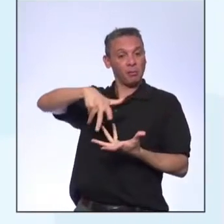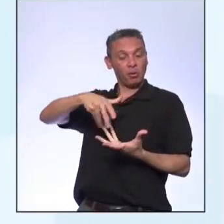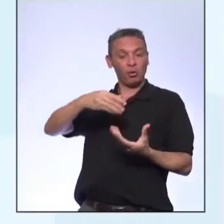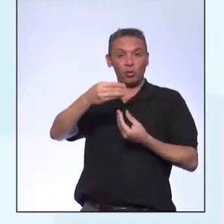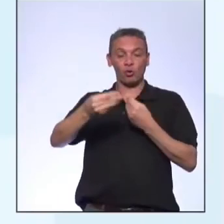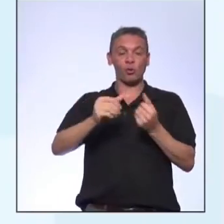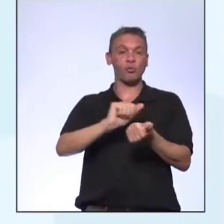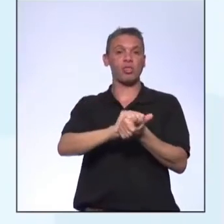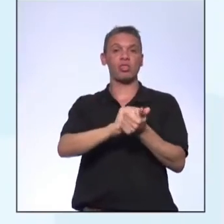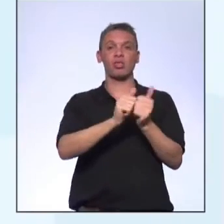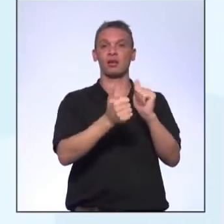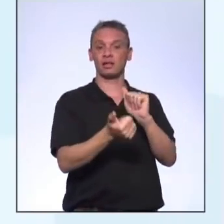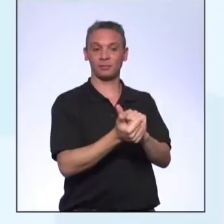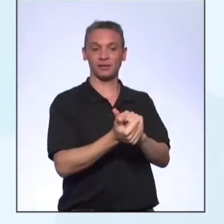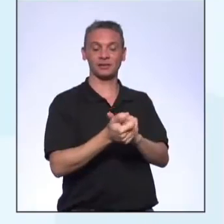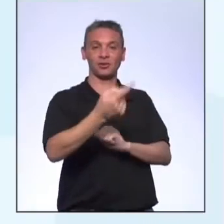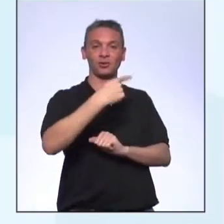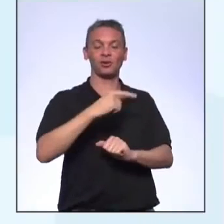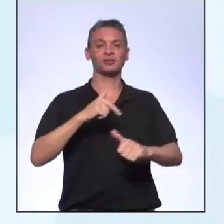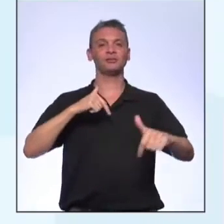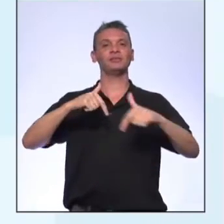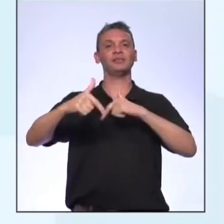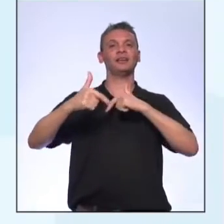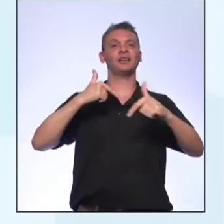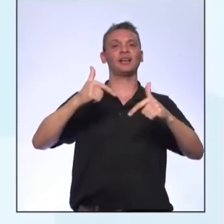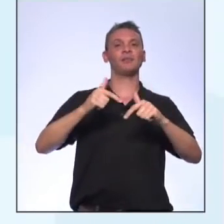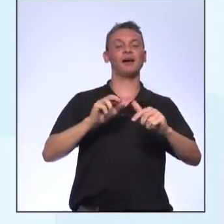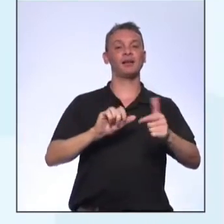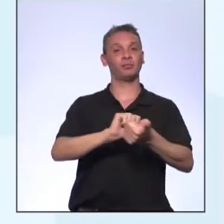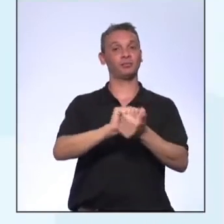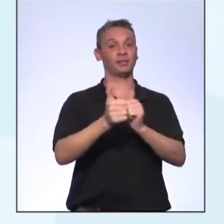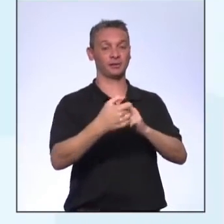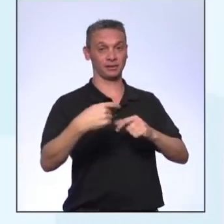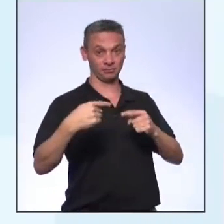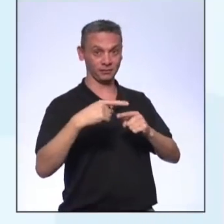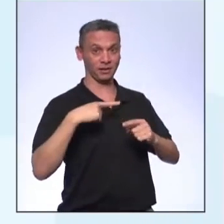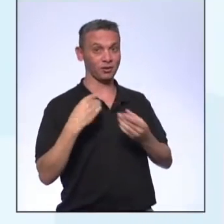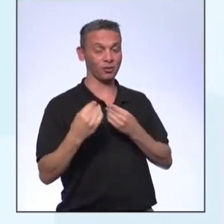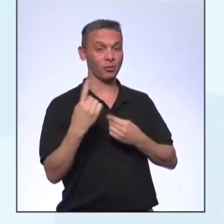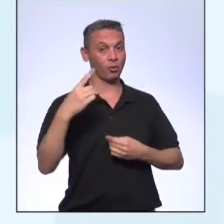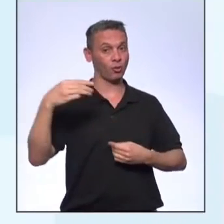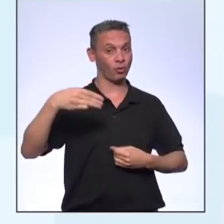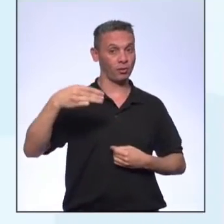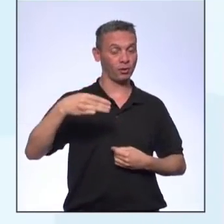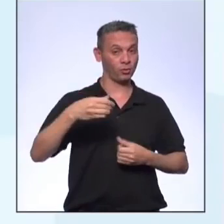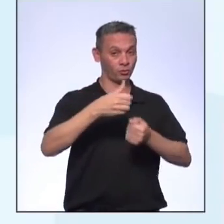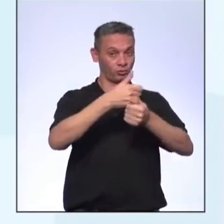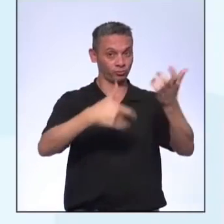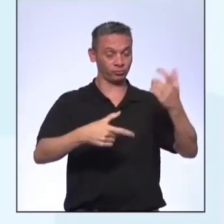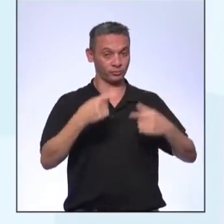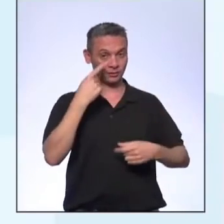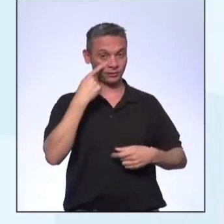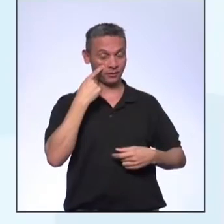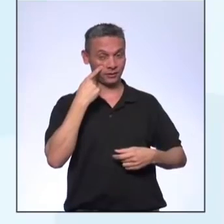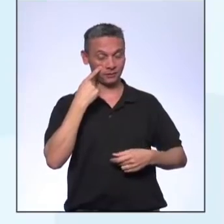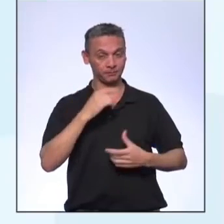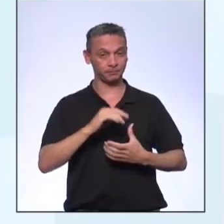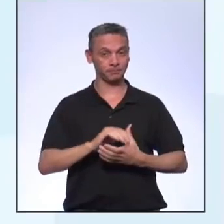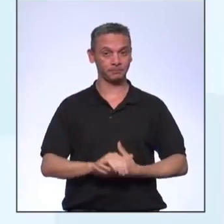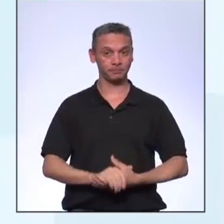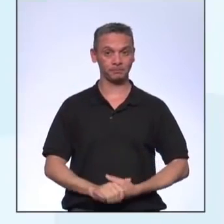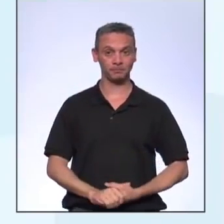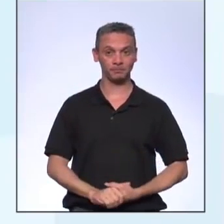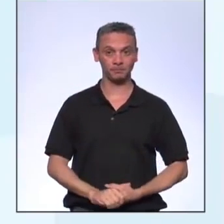em adaptação frente às novas relações de trabalho. Tenta aí. Vamos lá, 1 minutinho, porque não vai dar mais tempo, gente. Vamos lá.